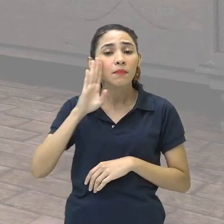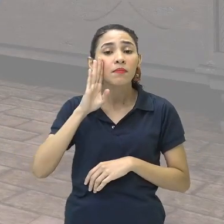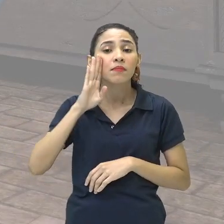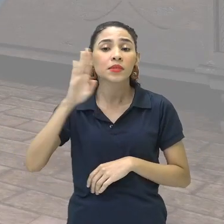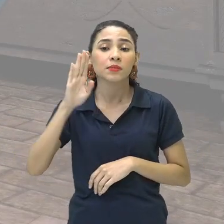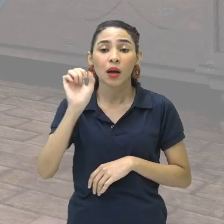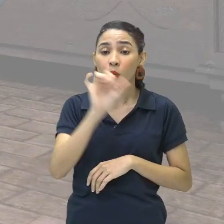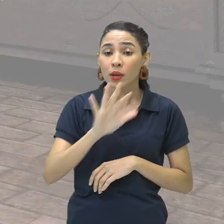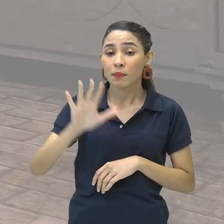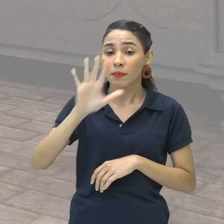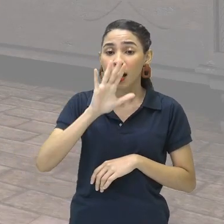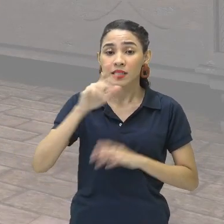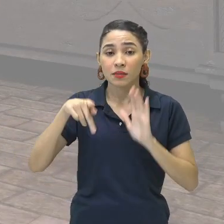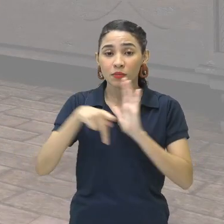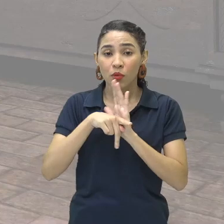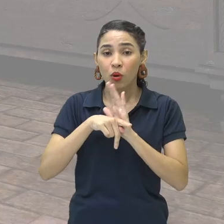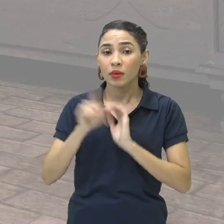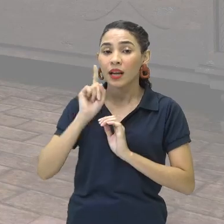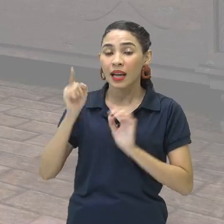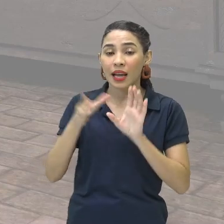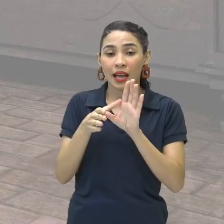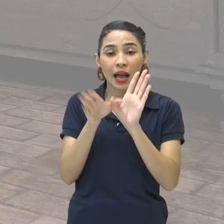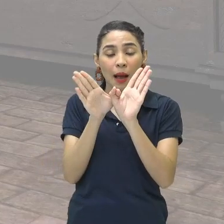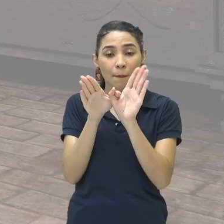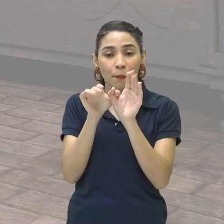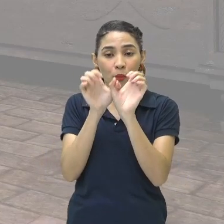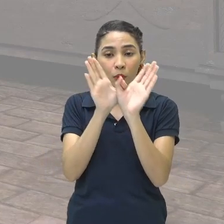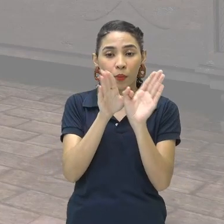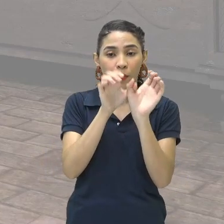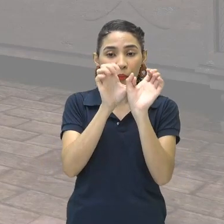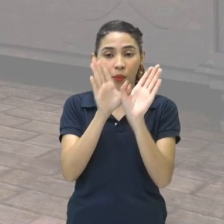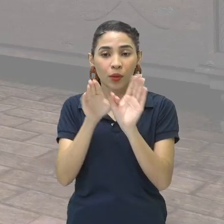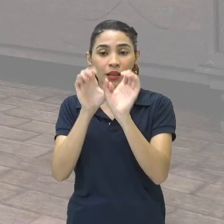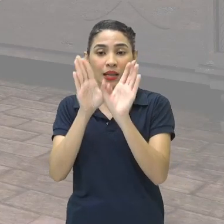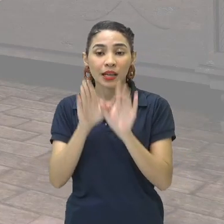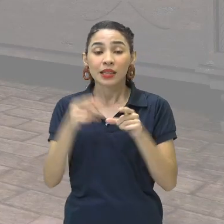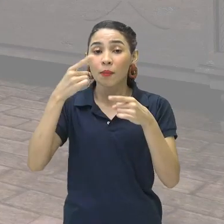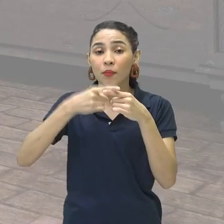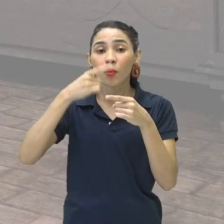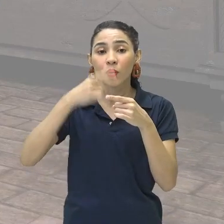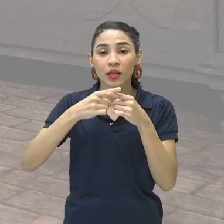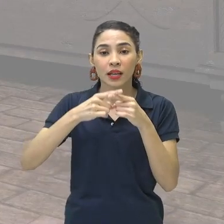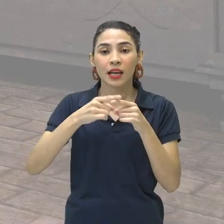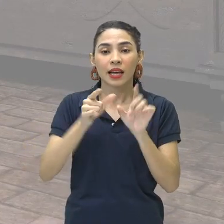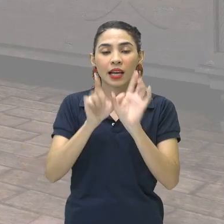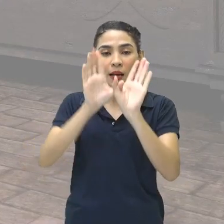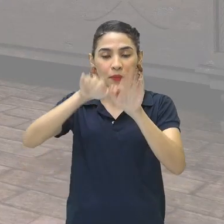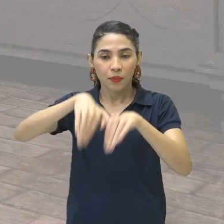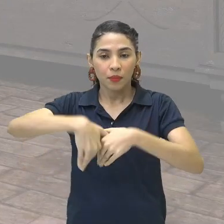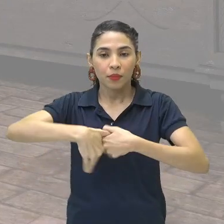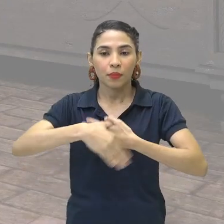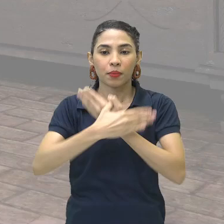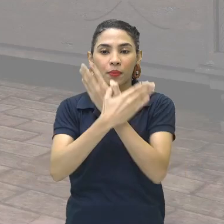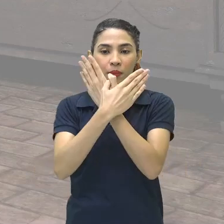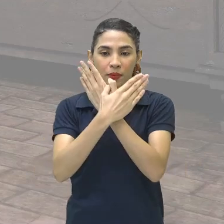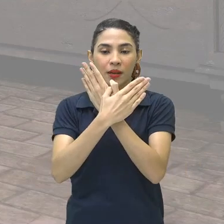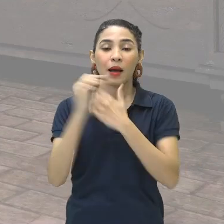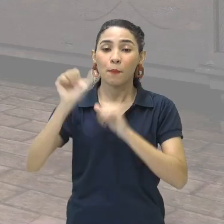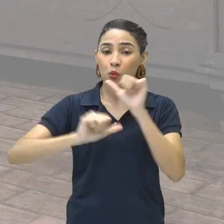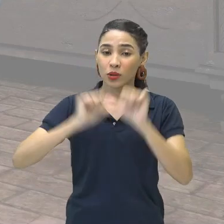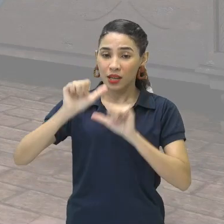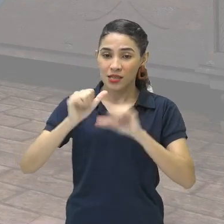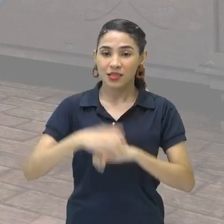da alquimia é a borboleta, em virtude do efeito da metamorfose, das